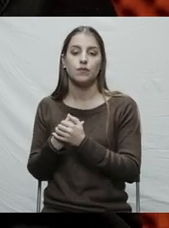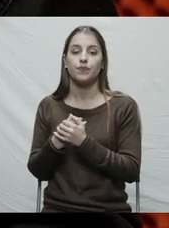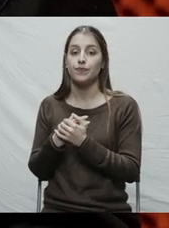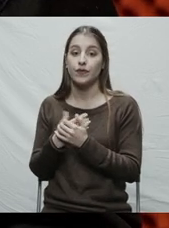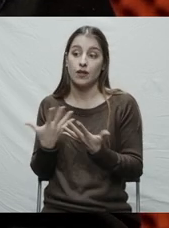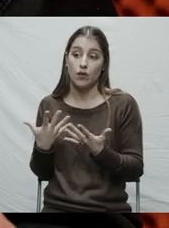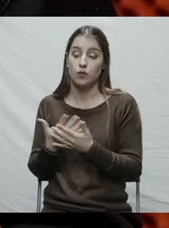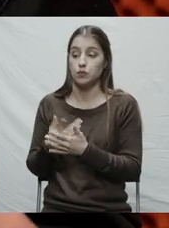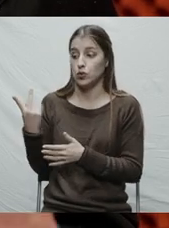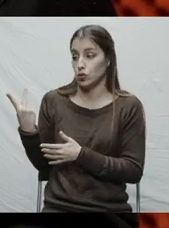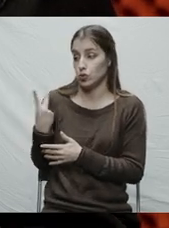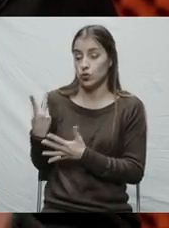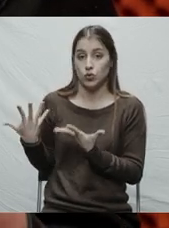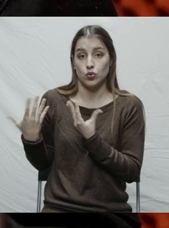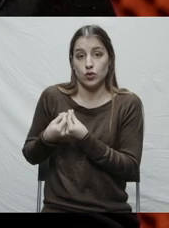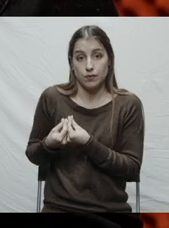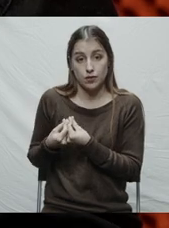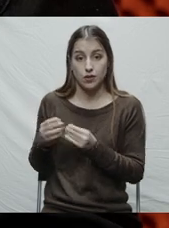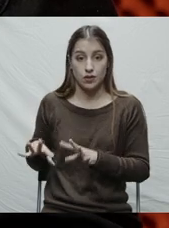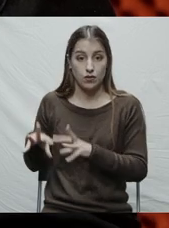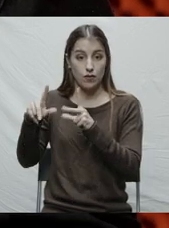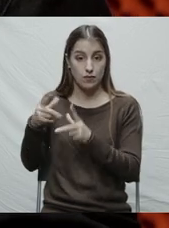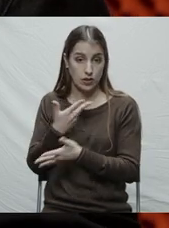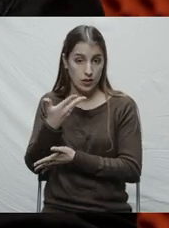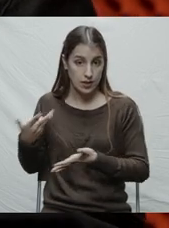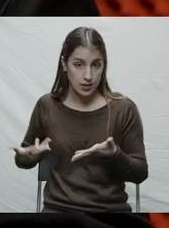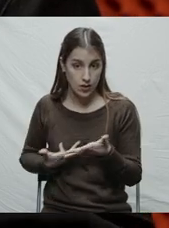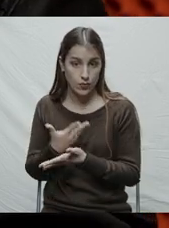daí juntámo-nos nisso e acabámos por desenvolver uma relação,